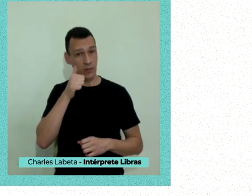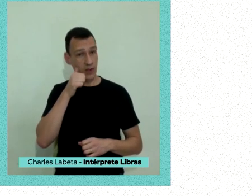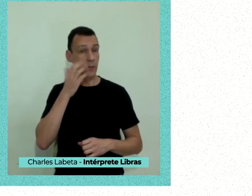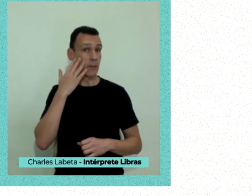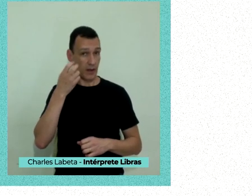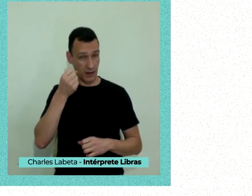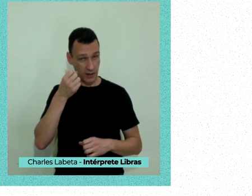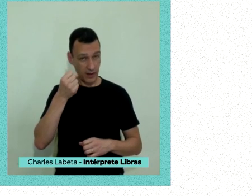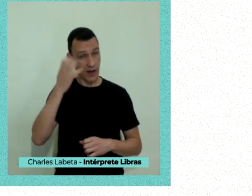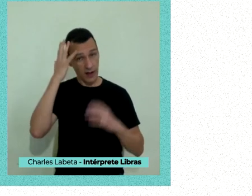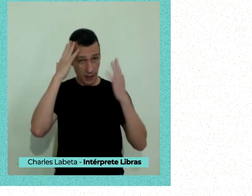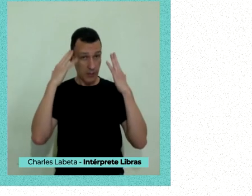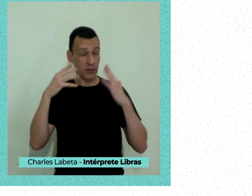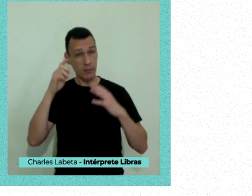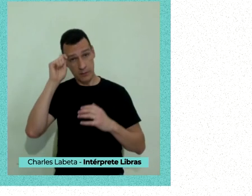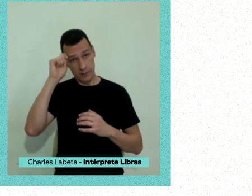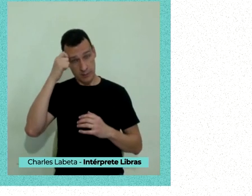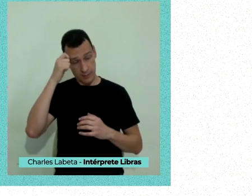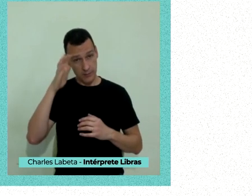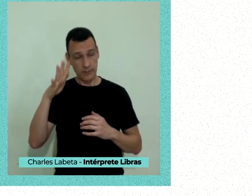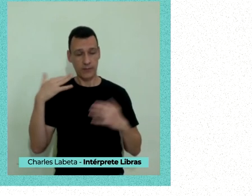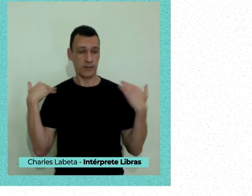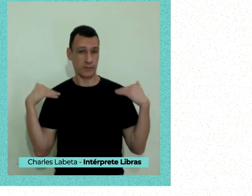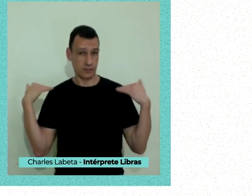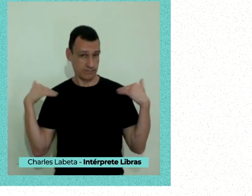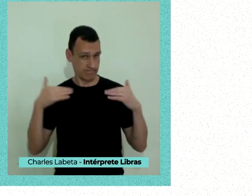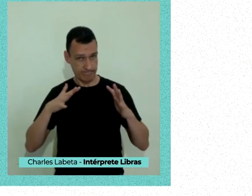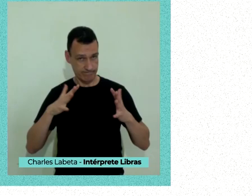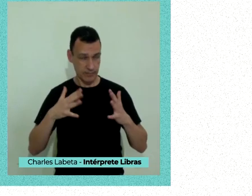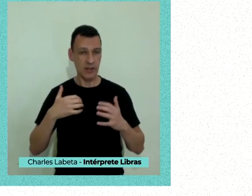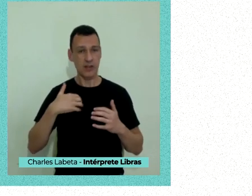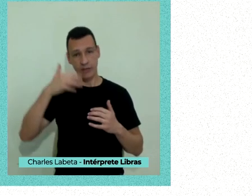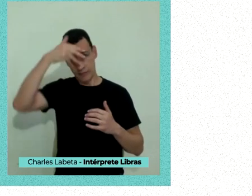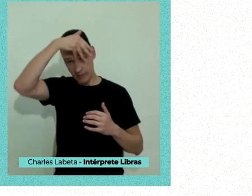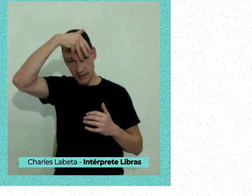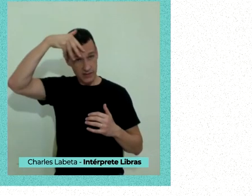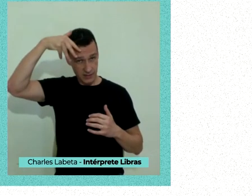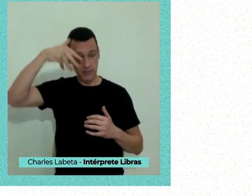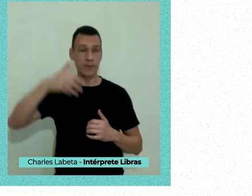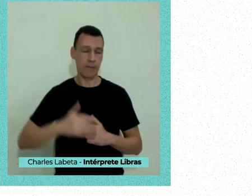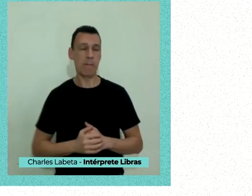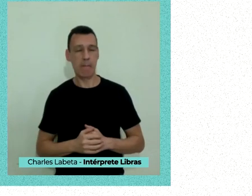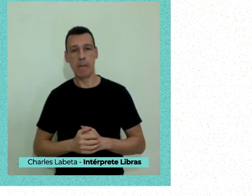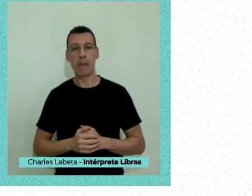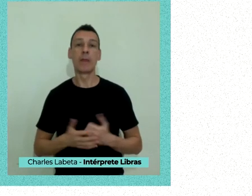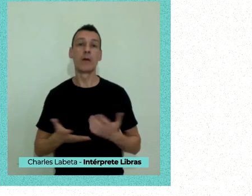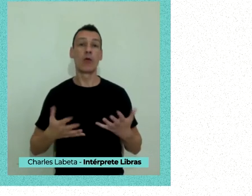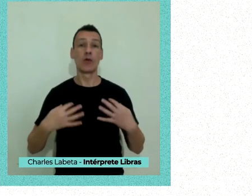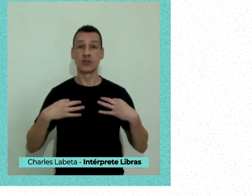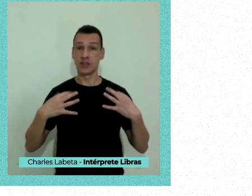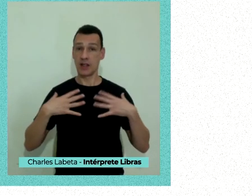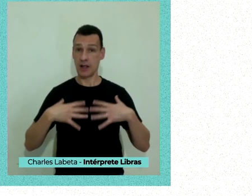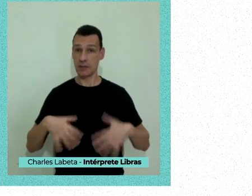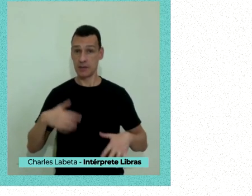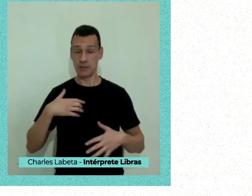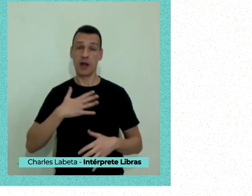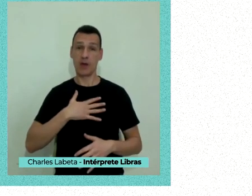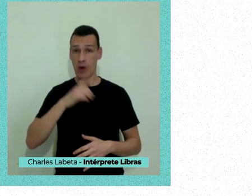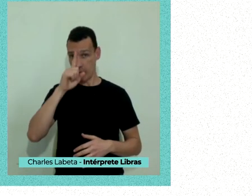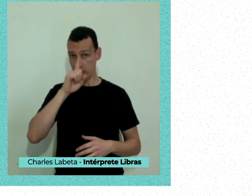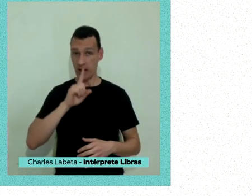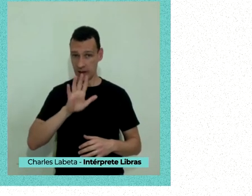de cabelos pretos, na altura do ombro e eu uso franja. Hoje eu estou usando uma camisa amarela,